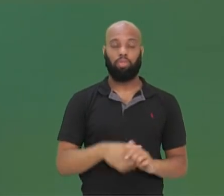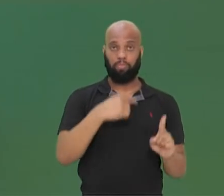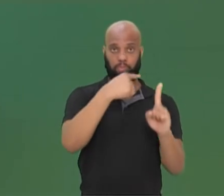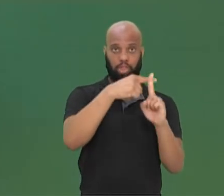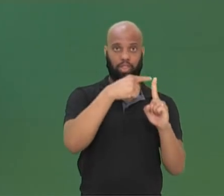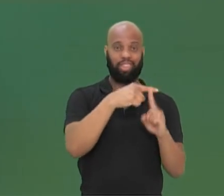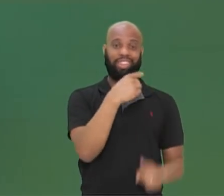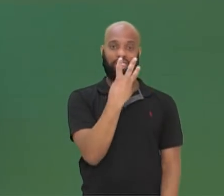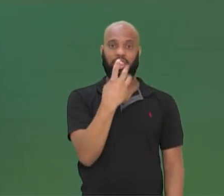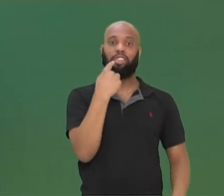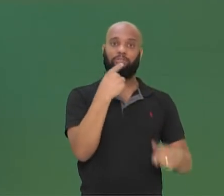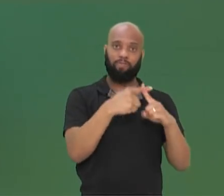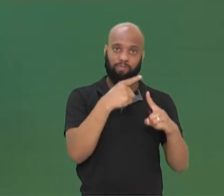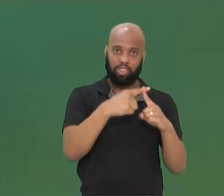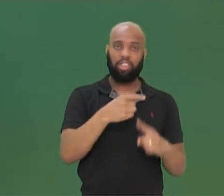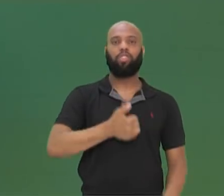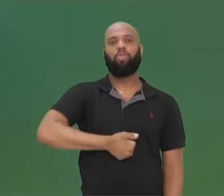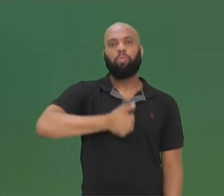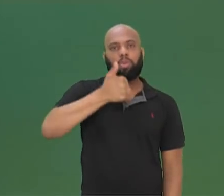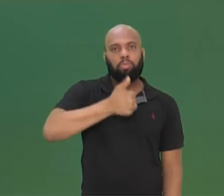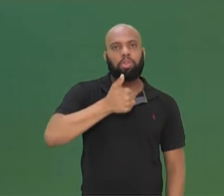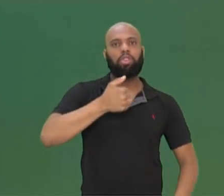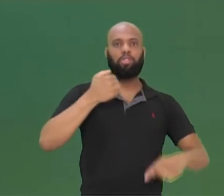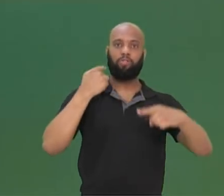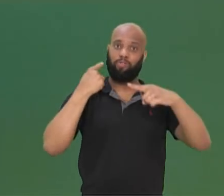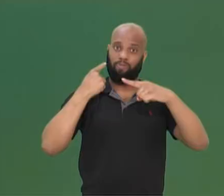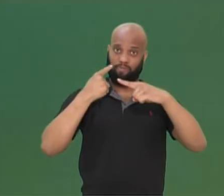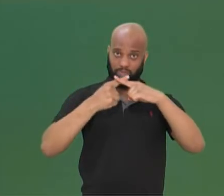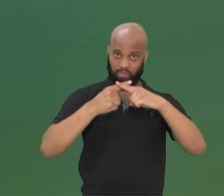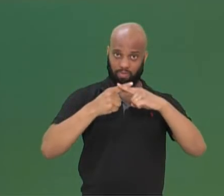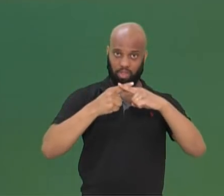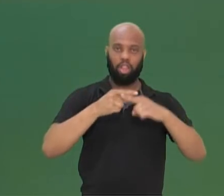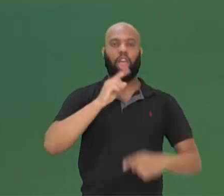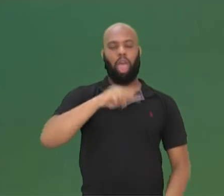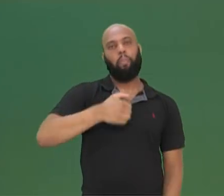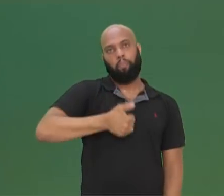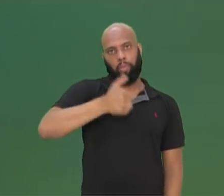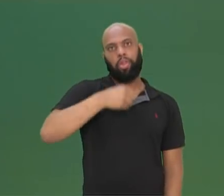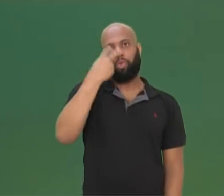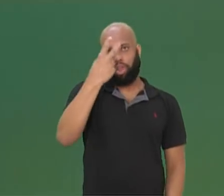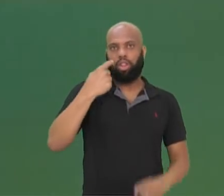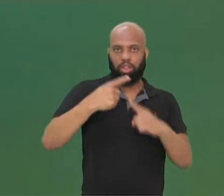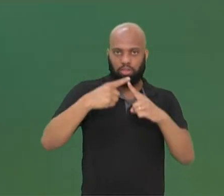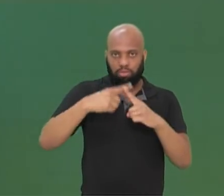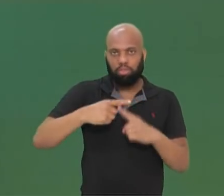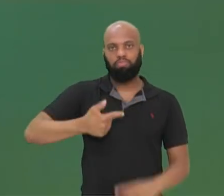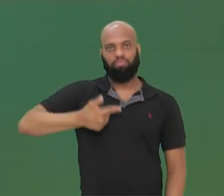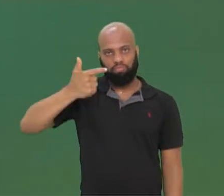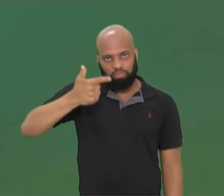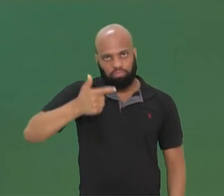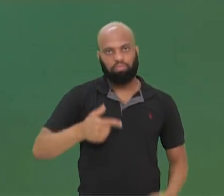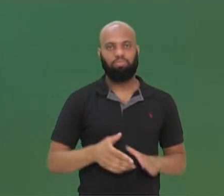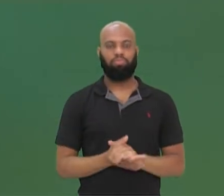mais 3 vezes o primeiro ao quadrado vezes o